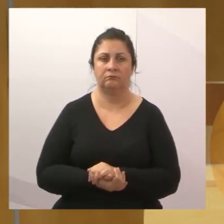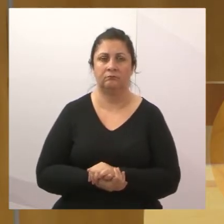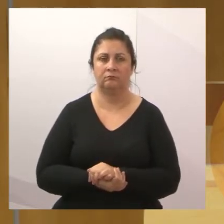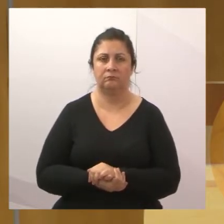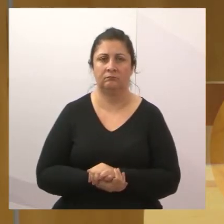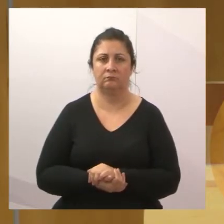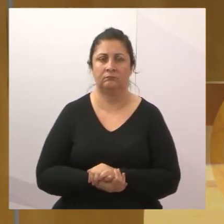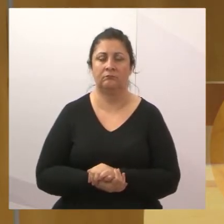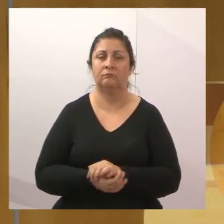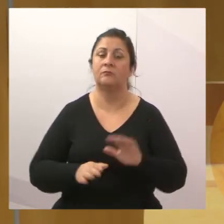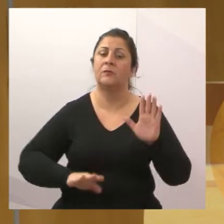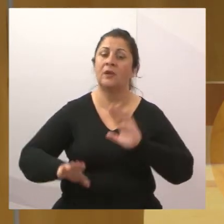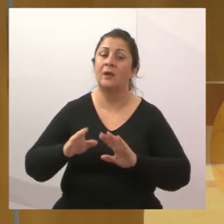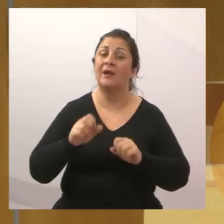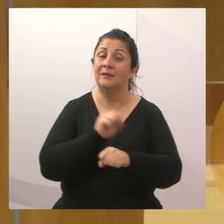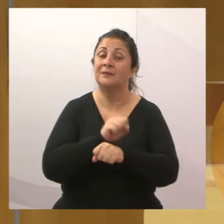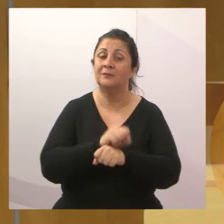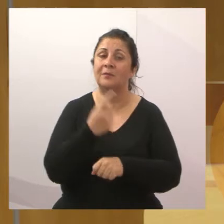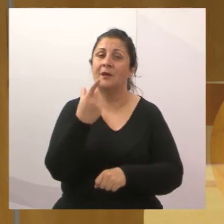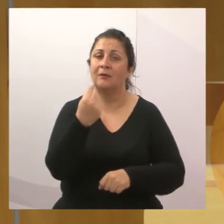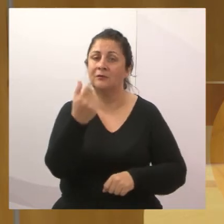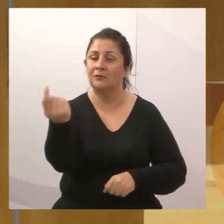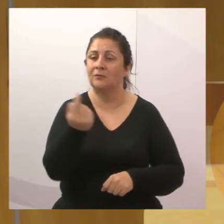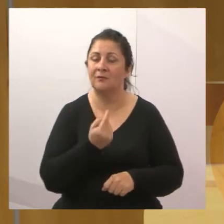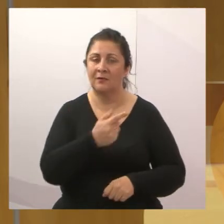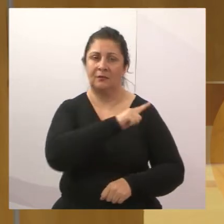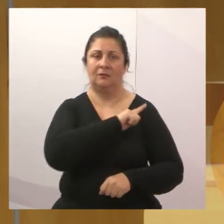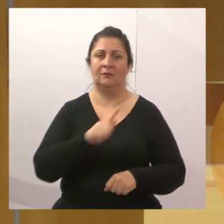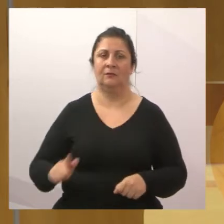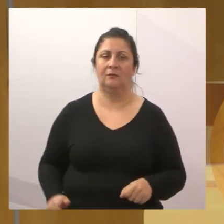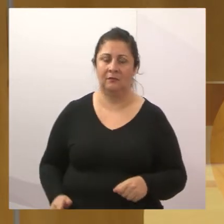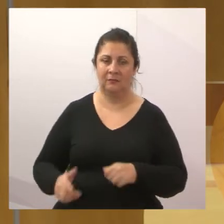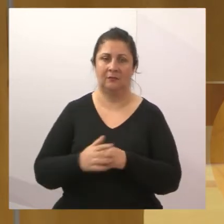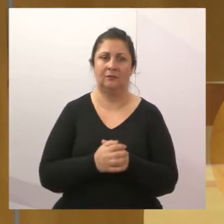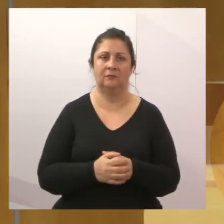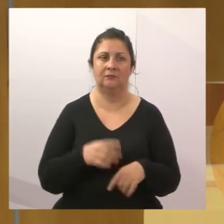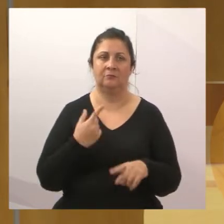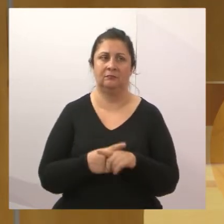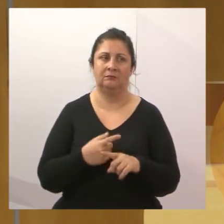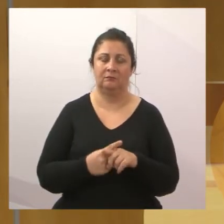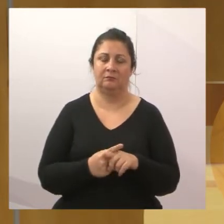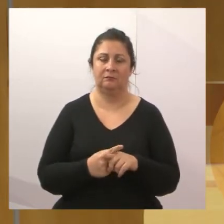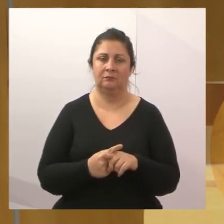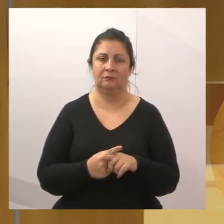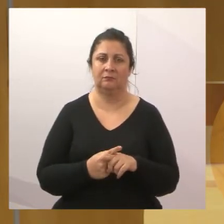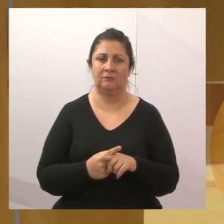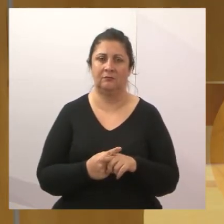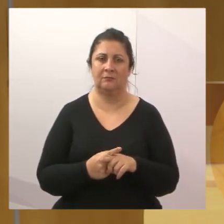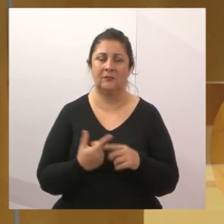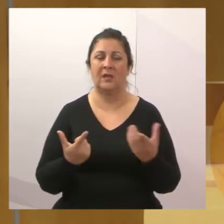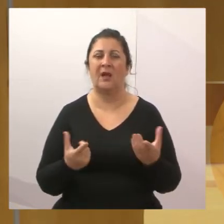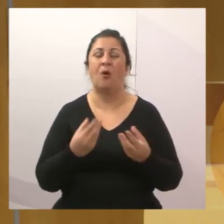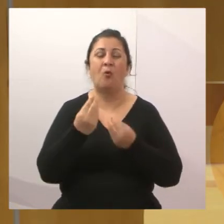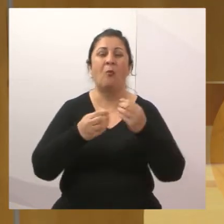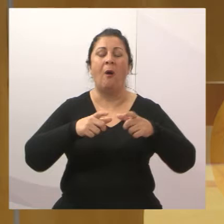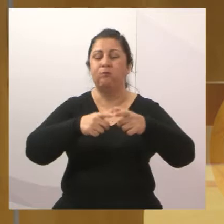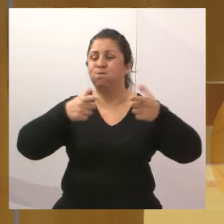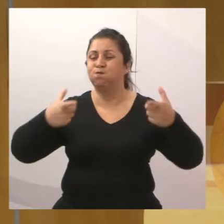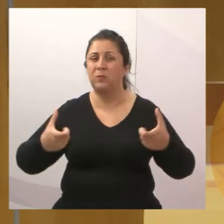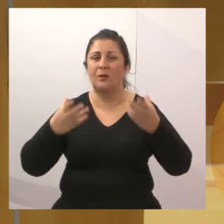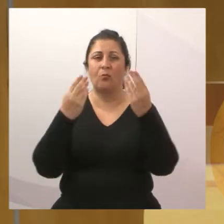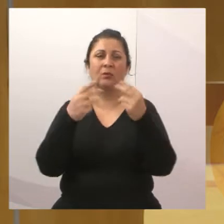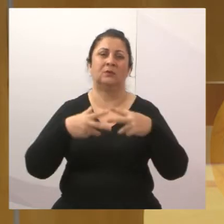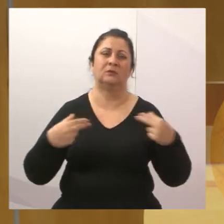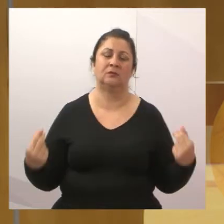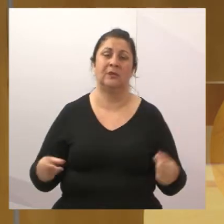o investimento do governo federal, que nós sabemos que, da parte do tamanho do bolo, quem